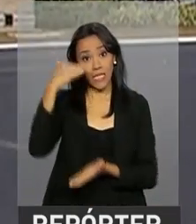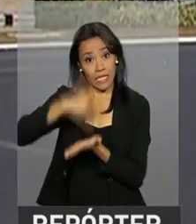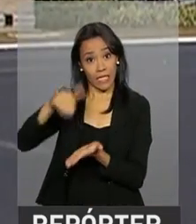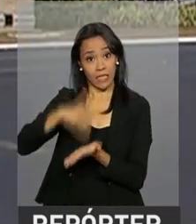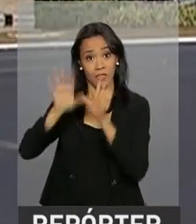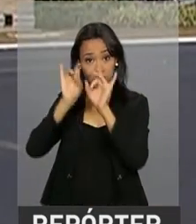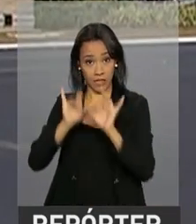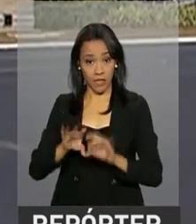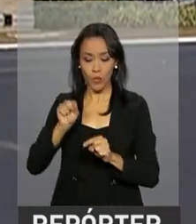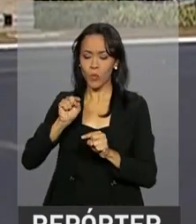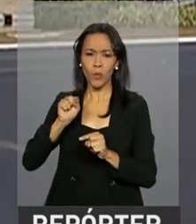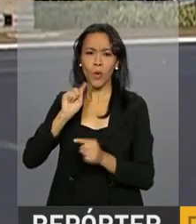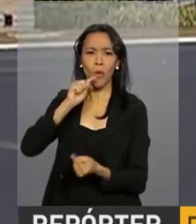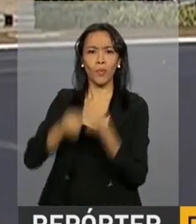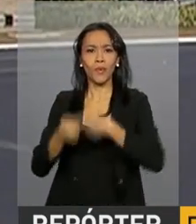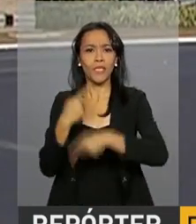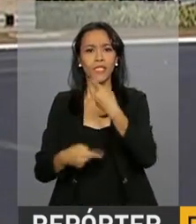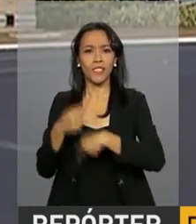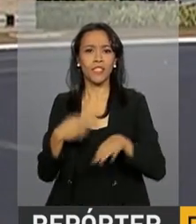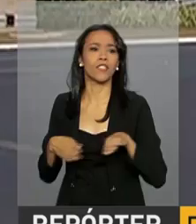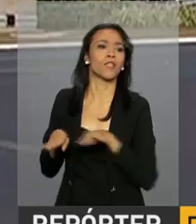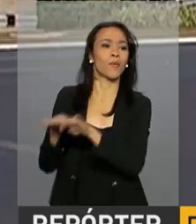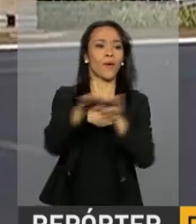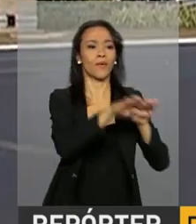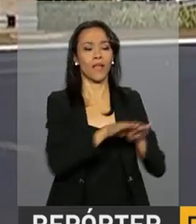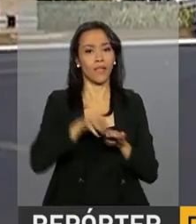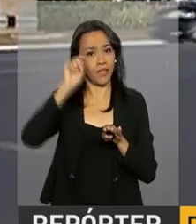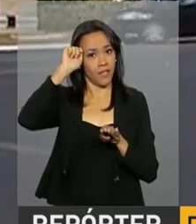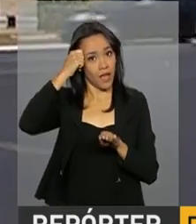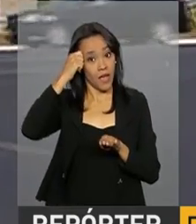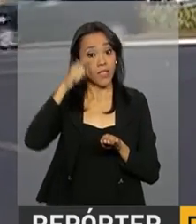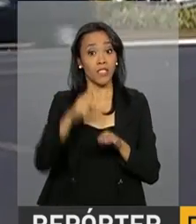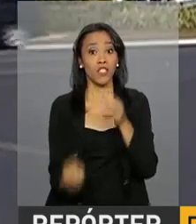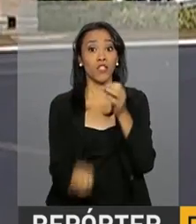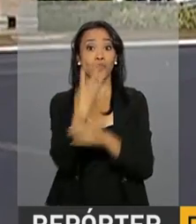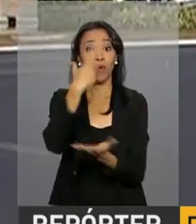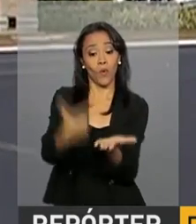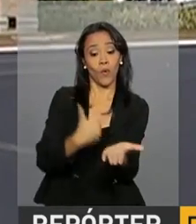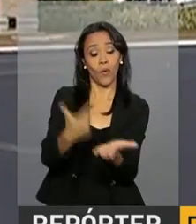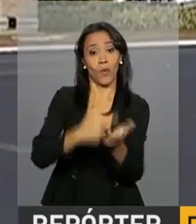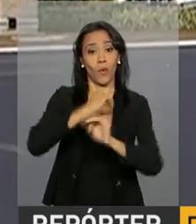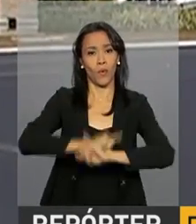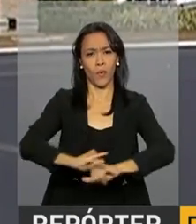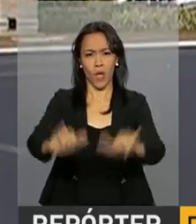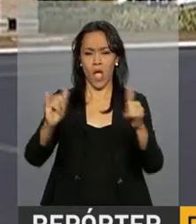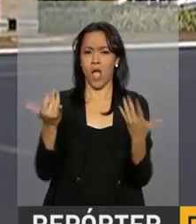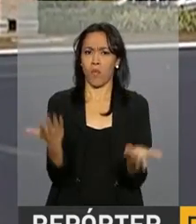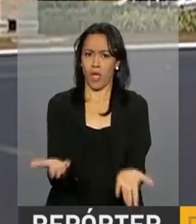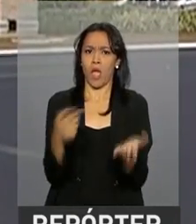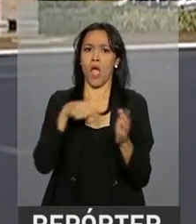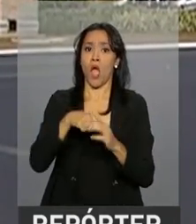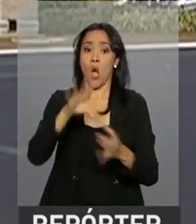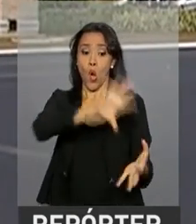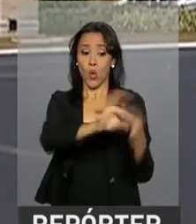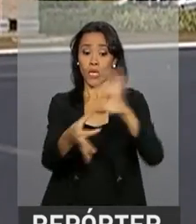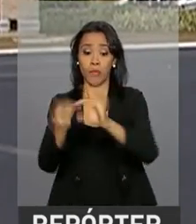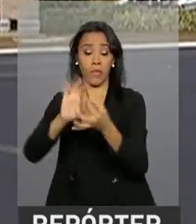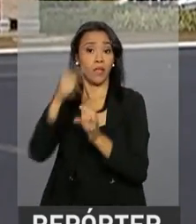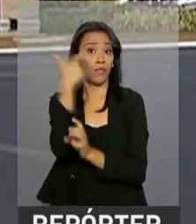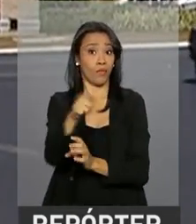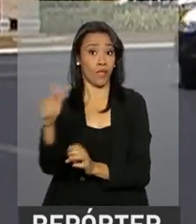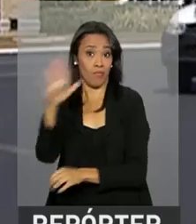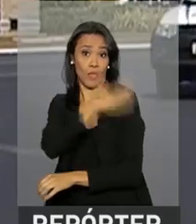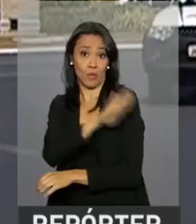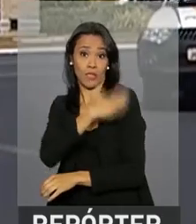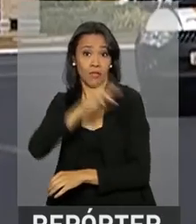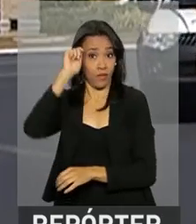Especial de Políticas de Promoção da Igualdade Racial lançou a cartilha por Olimpíadas Sem Racismo, que ensina a identificar e a